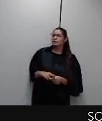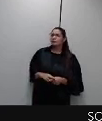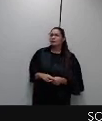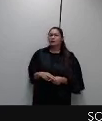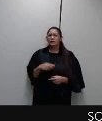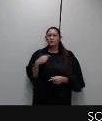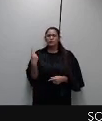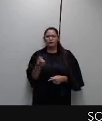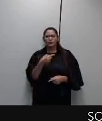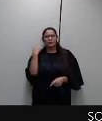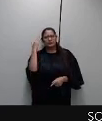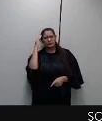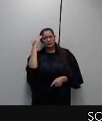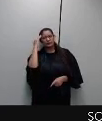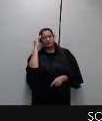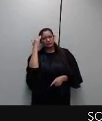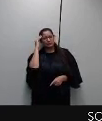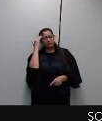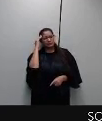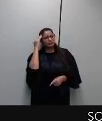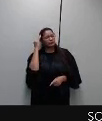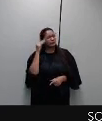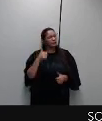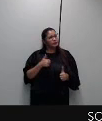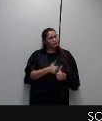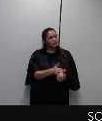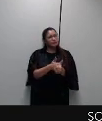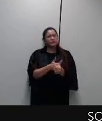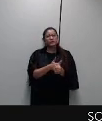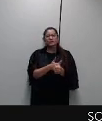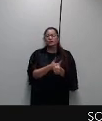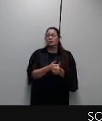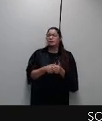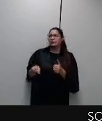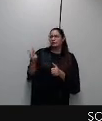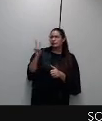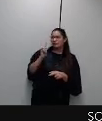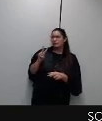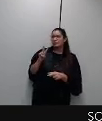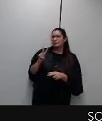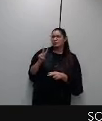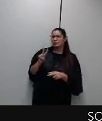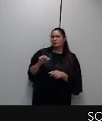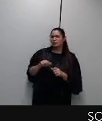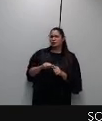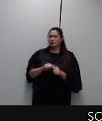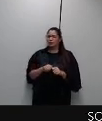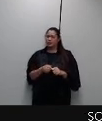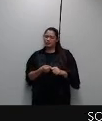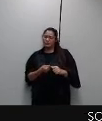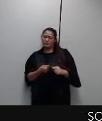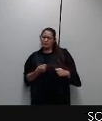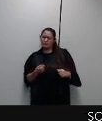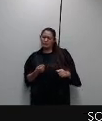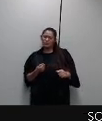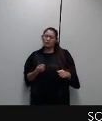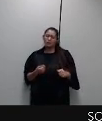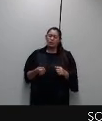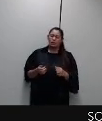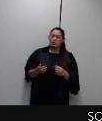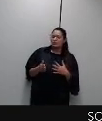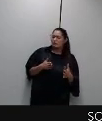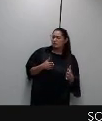compreensão a partir da conta da constatação que houve uma desconexão entre o que foi afirmado em